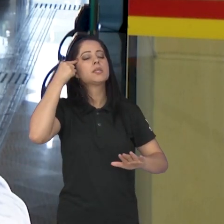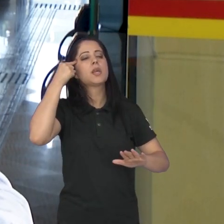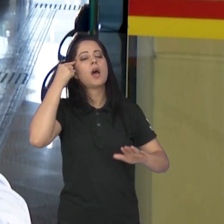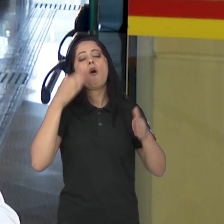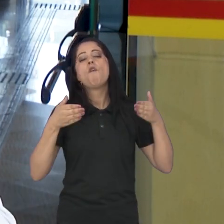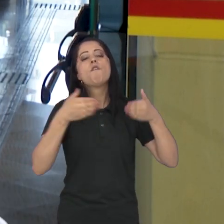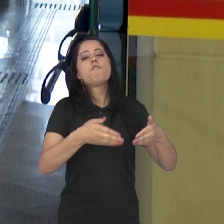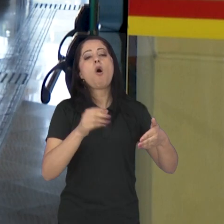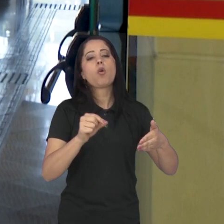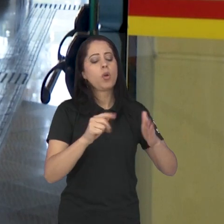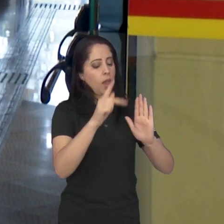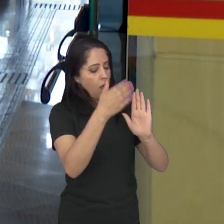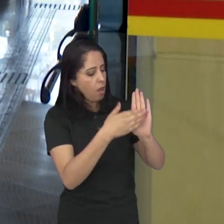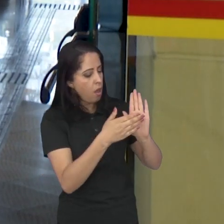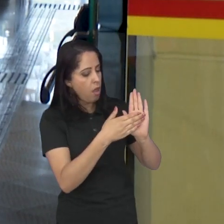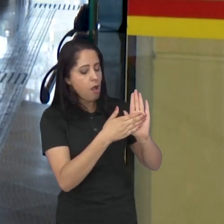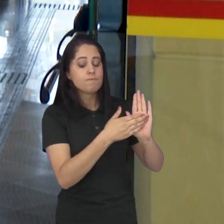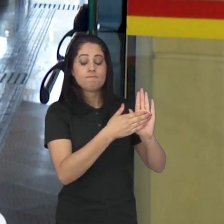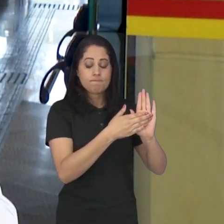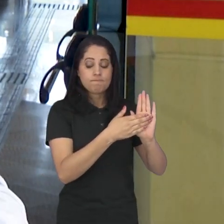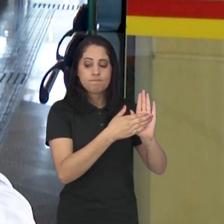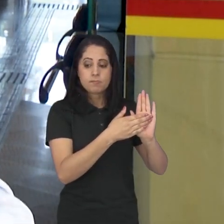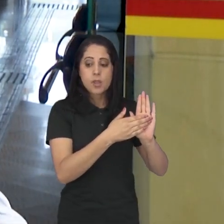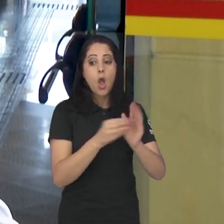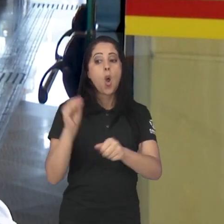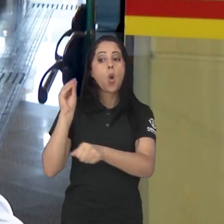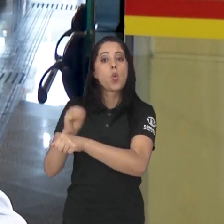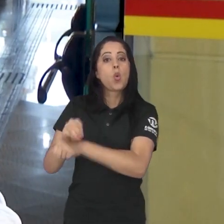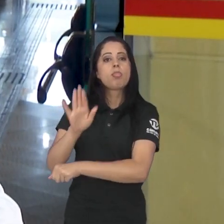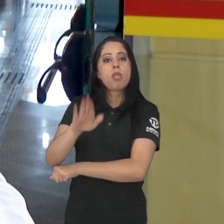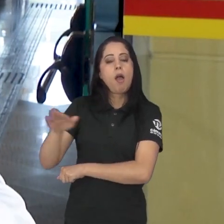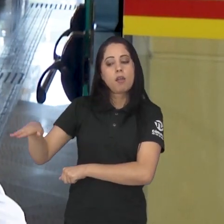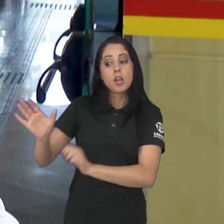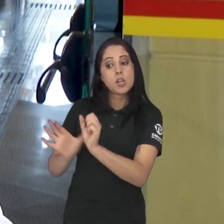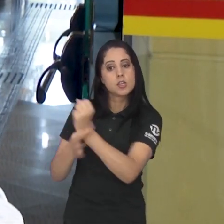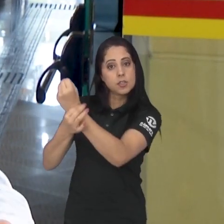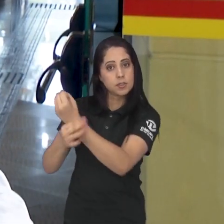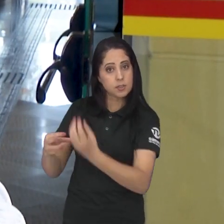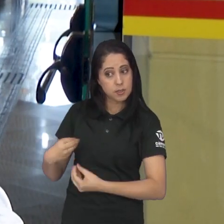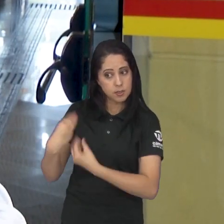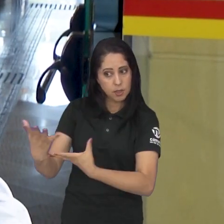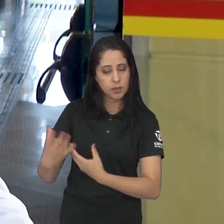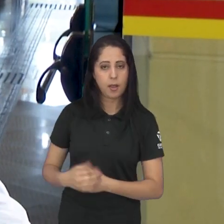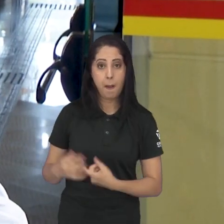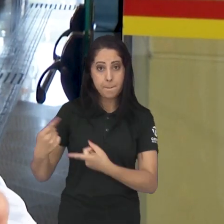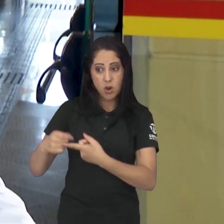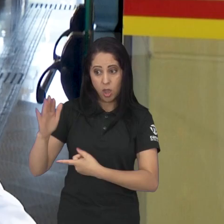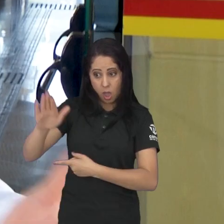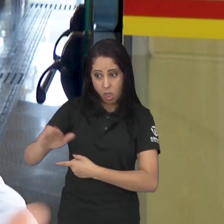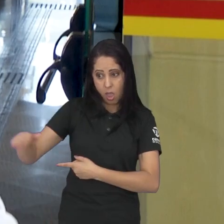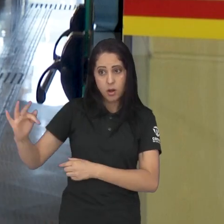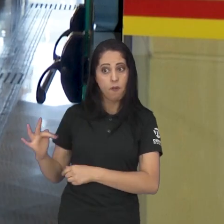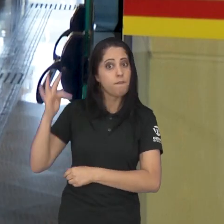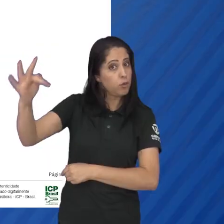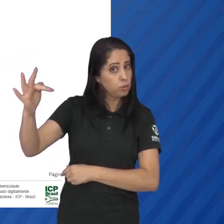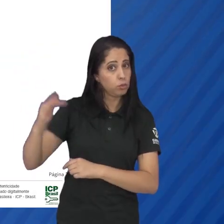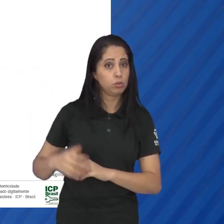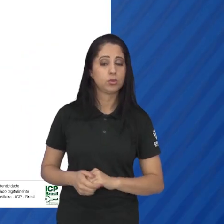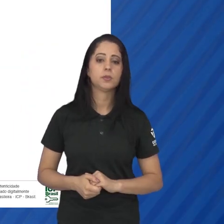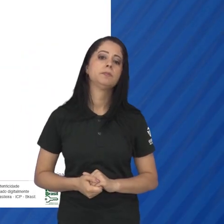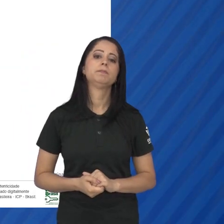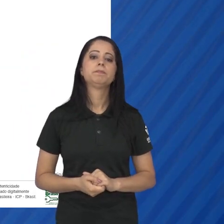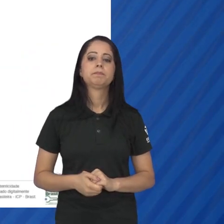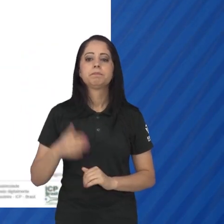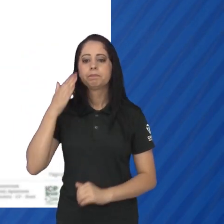temos aí o foco principal desse projeto é a proteção, o cuidado com essas crianças que são a geração do futuro.